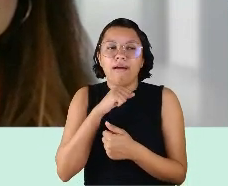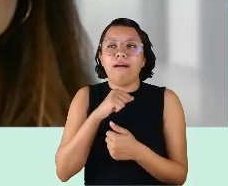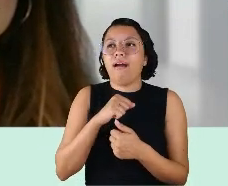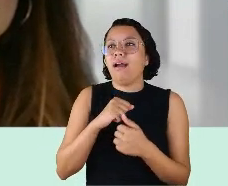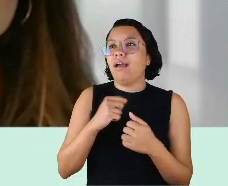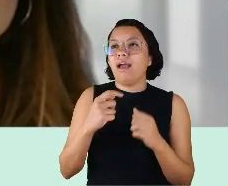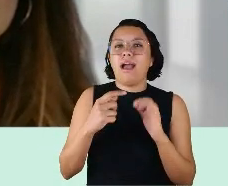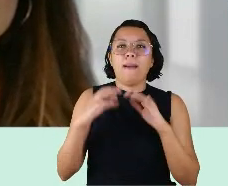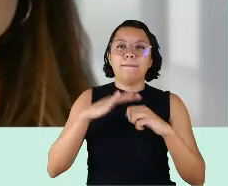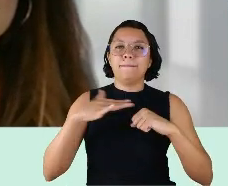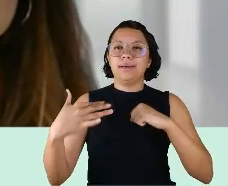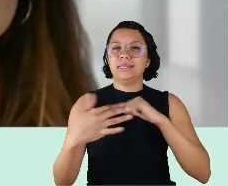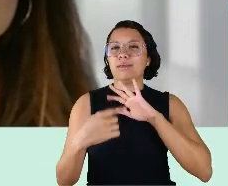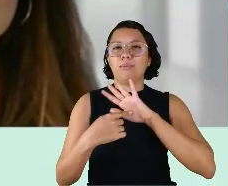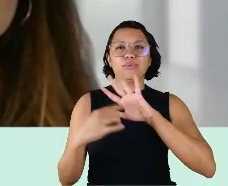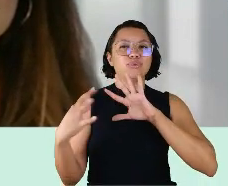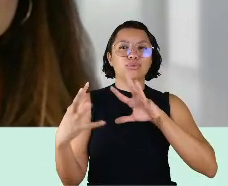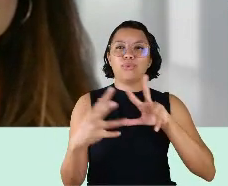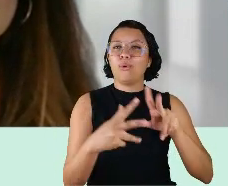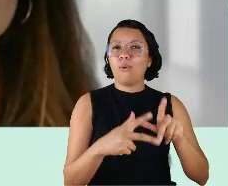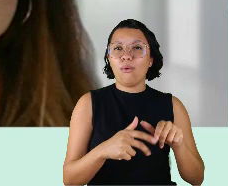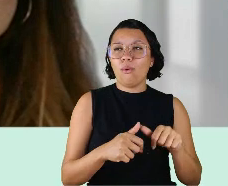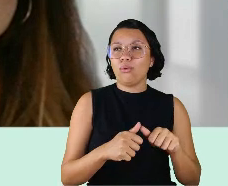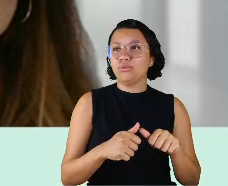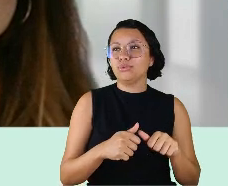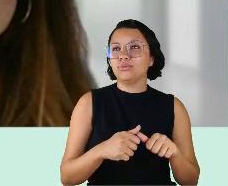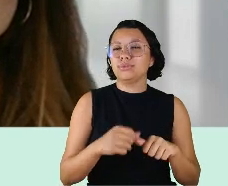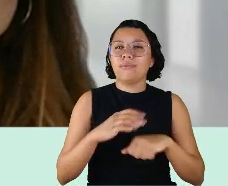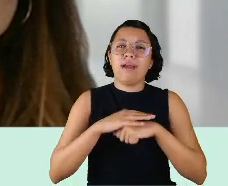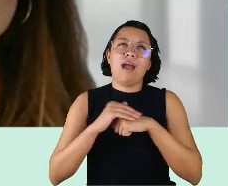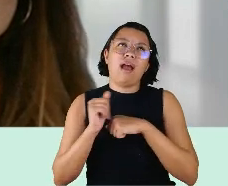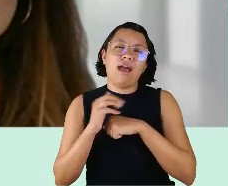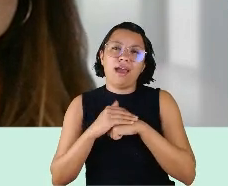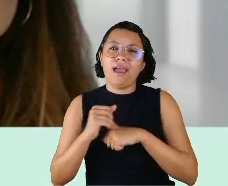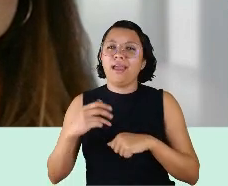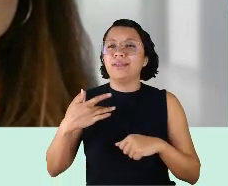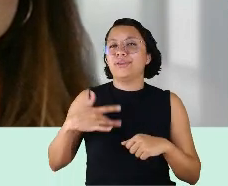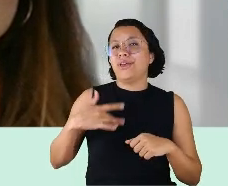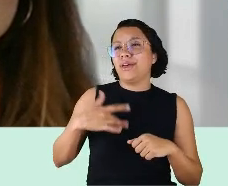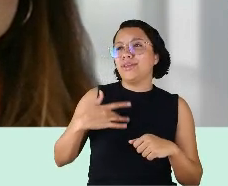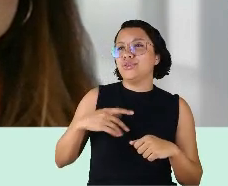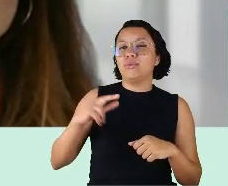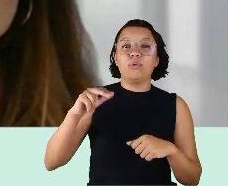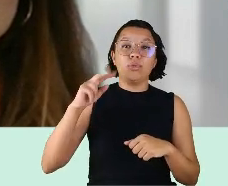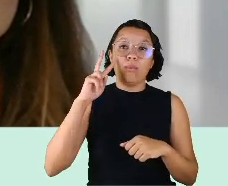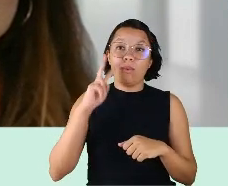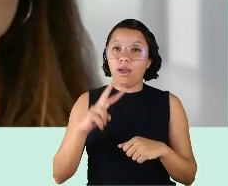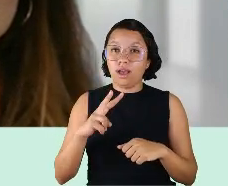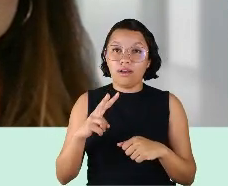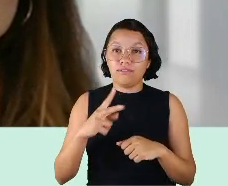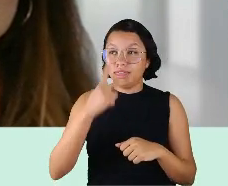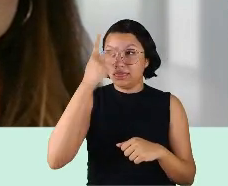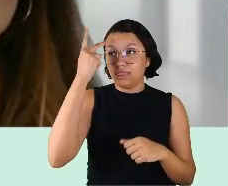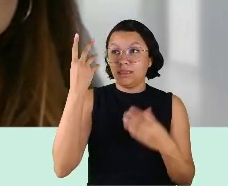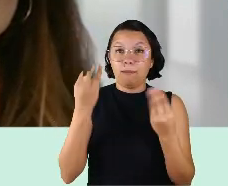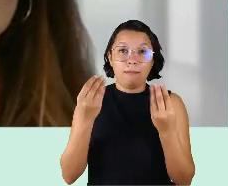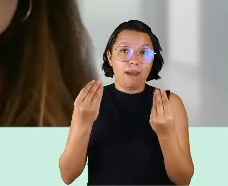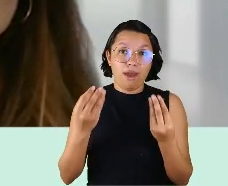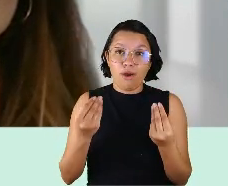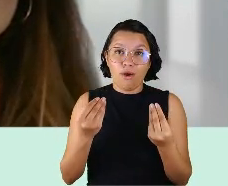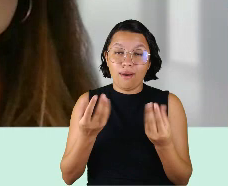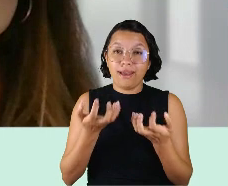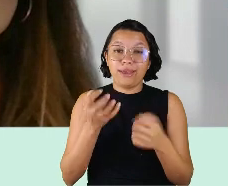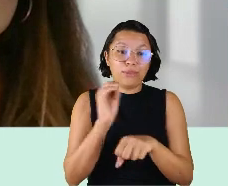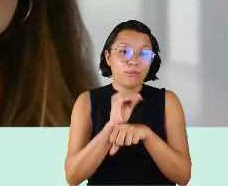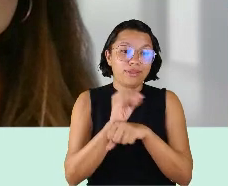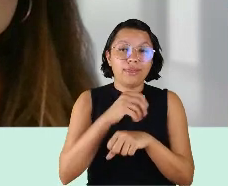os carentes, né, os coitados, a minha mãe, nunca vi tanta gente querendo cuidar da mãe como na pandemia,